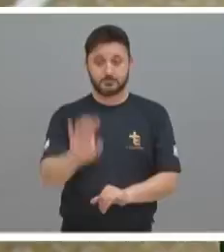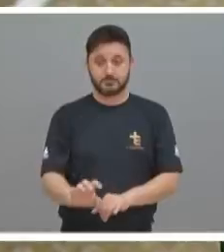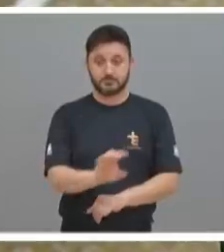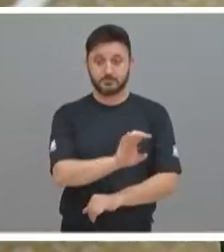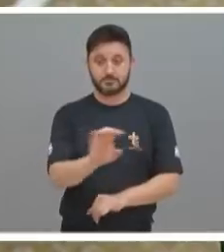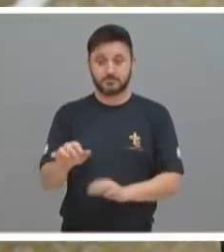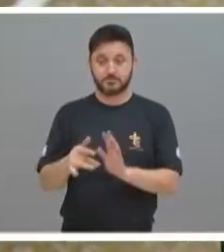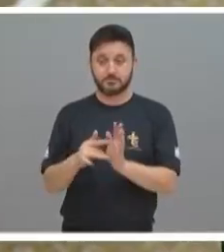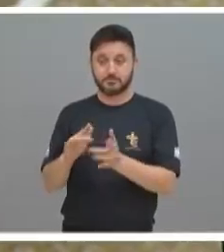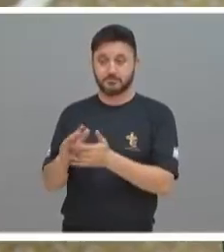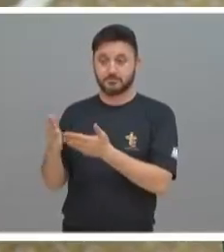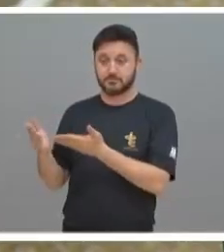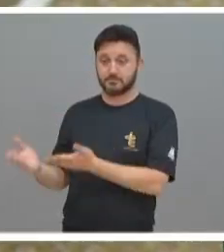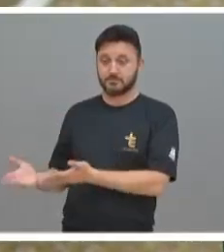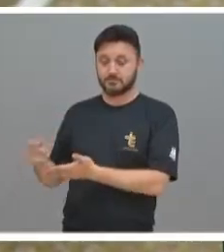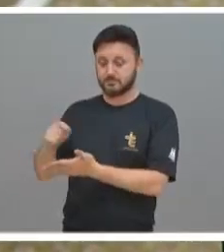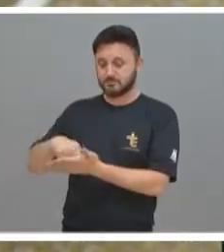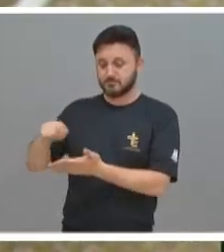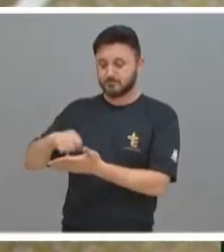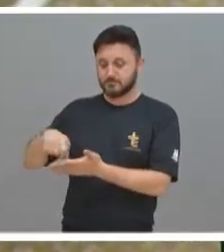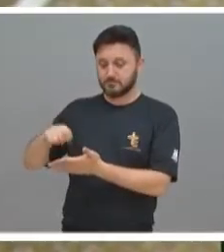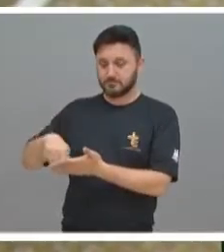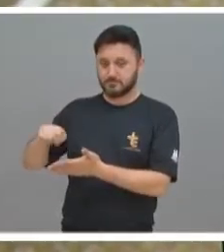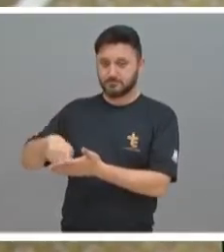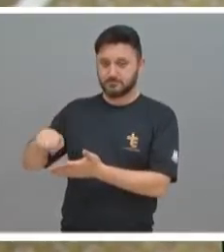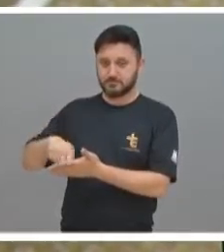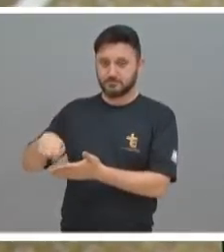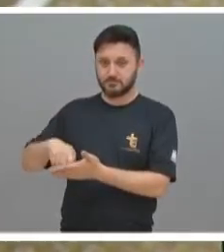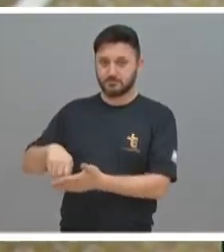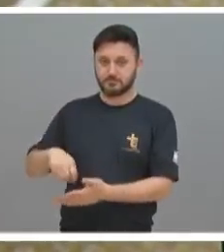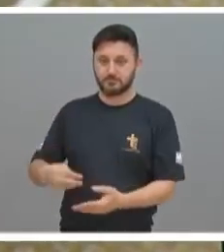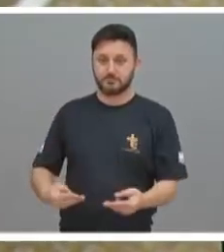do Evangelho de Jesus Cristo, segundo